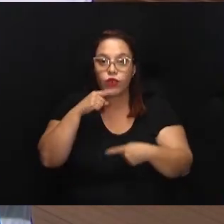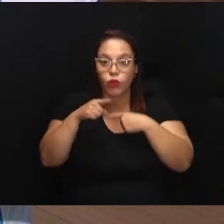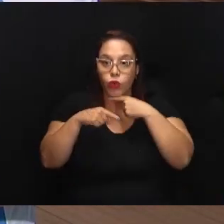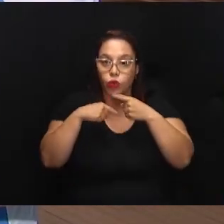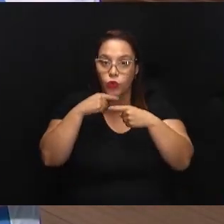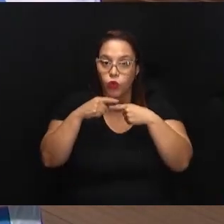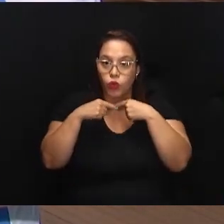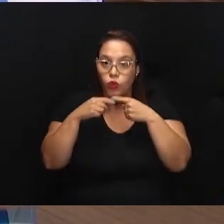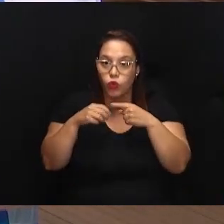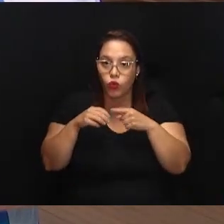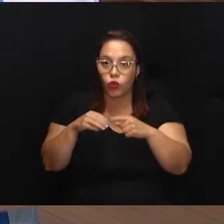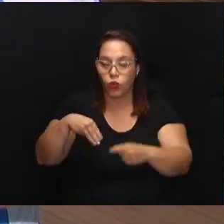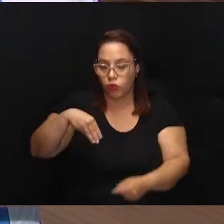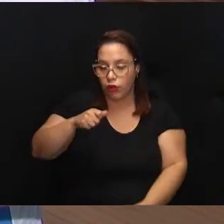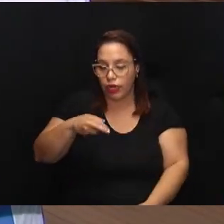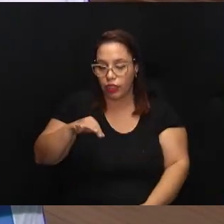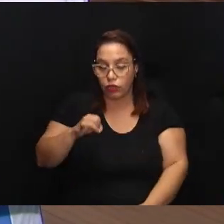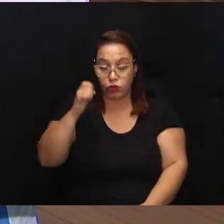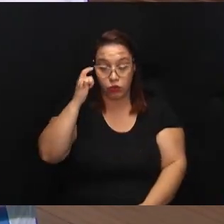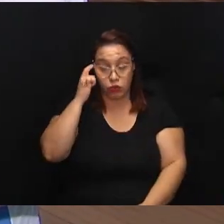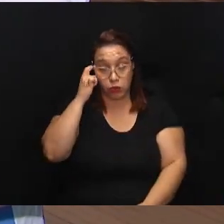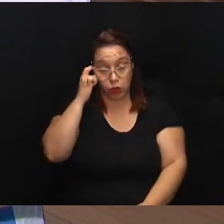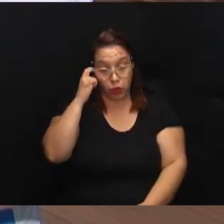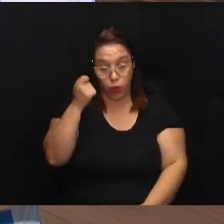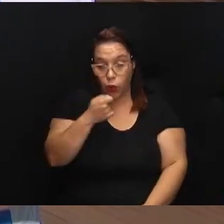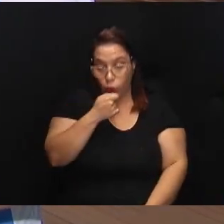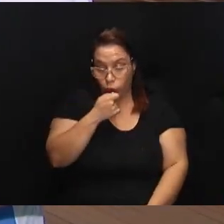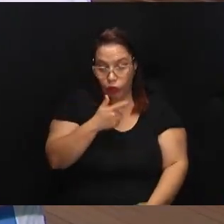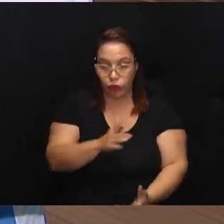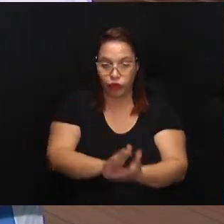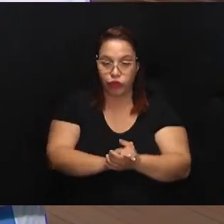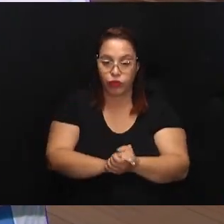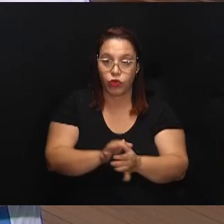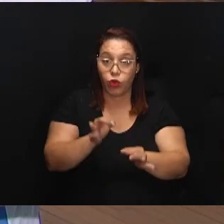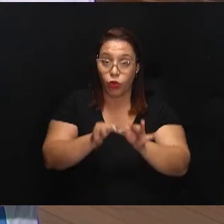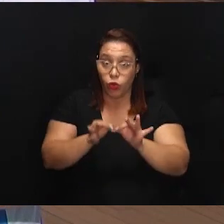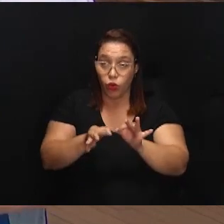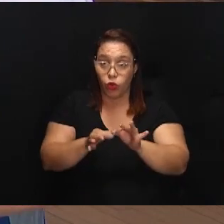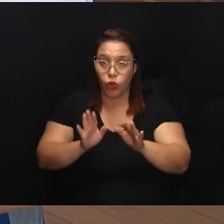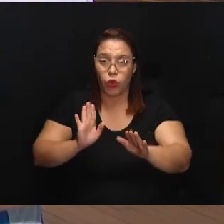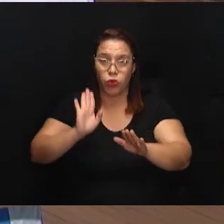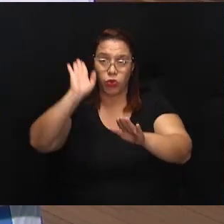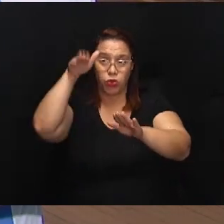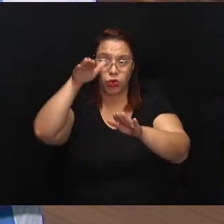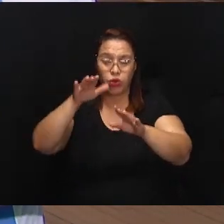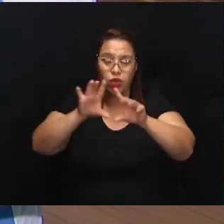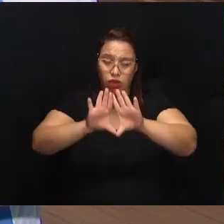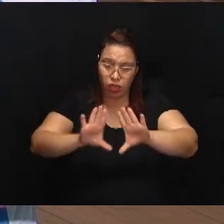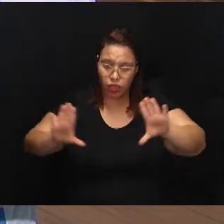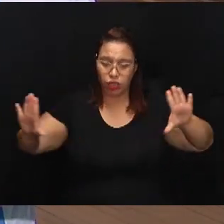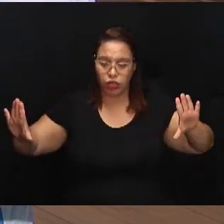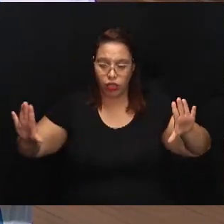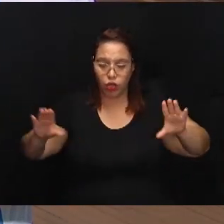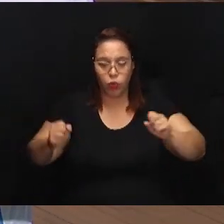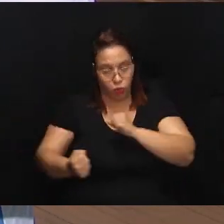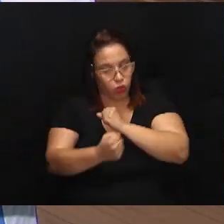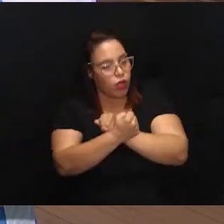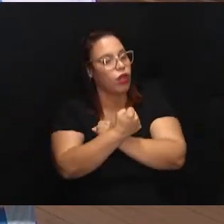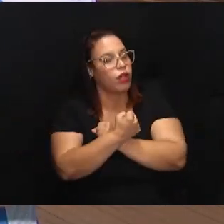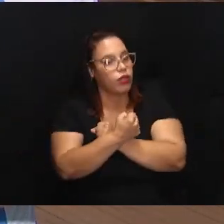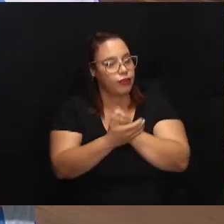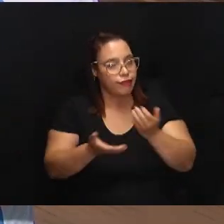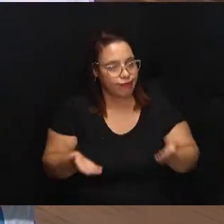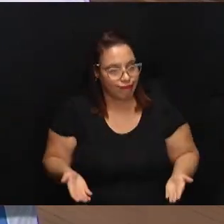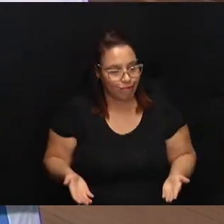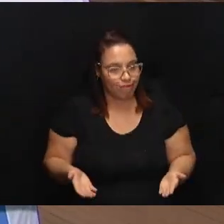uma marcação da arbitragem, né, que talvez um dentro fora, um toque na rede, um toque no bloqueio,